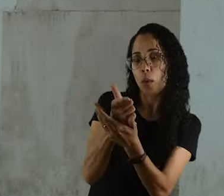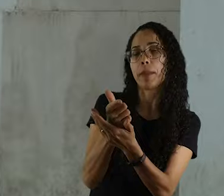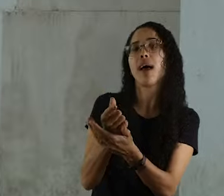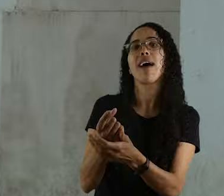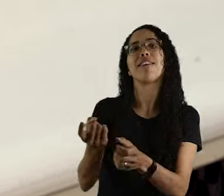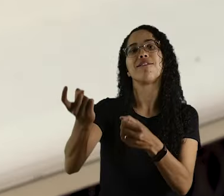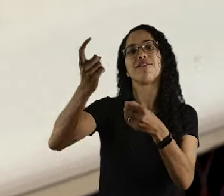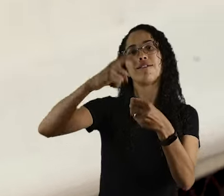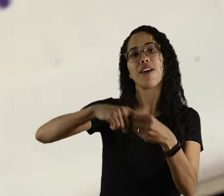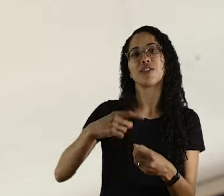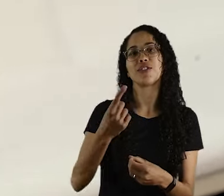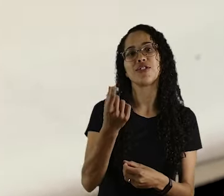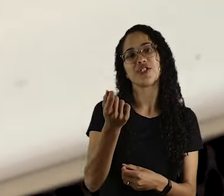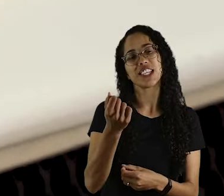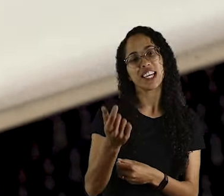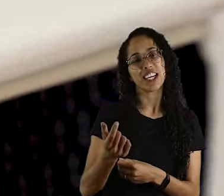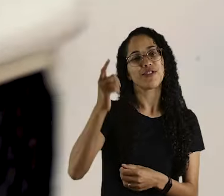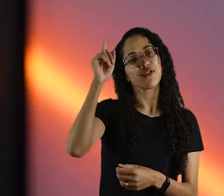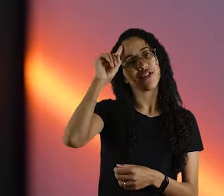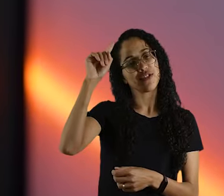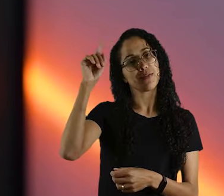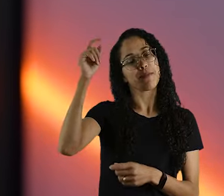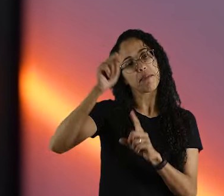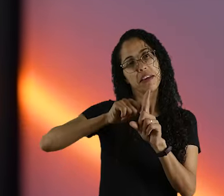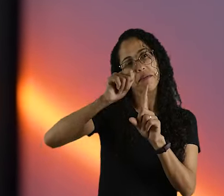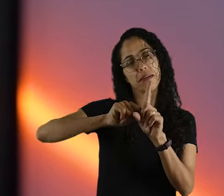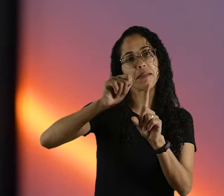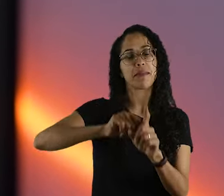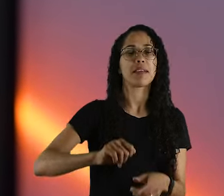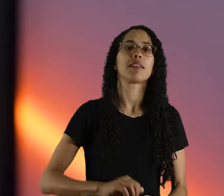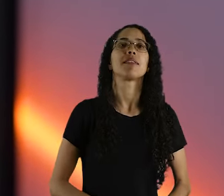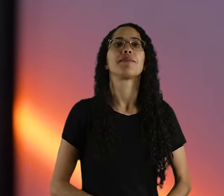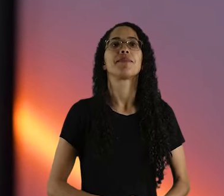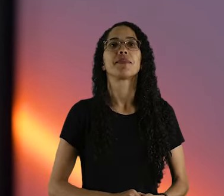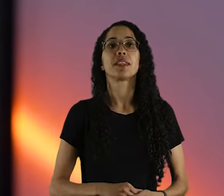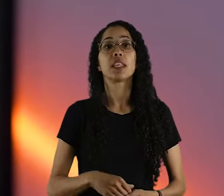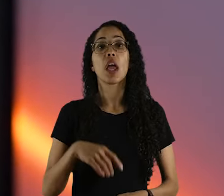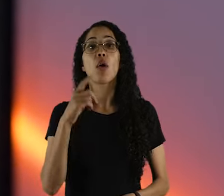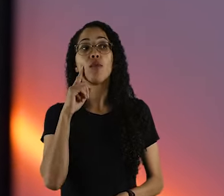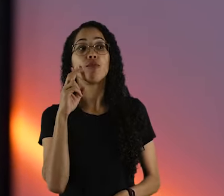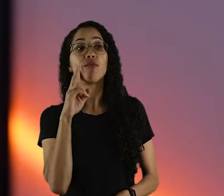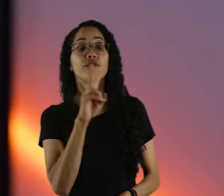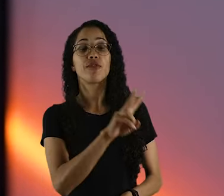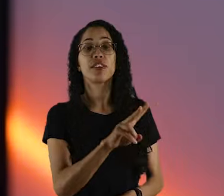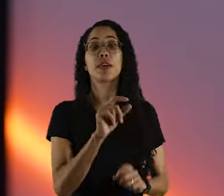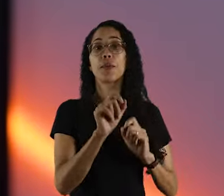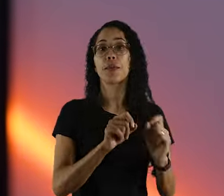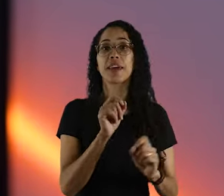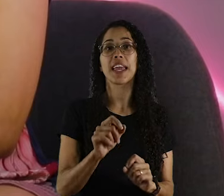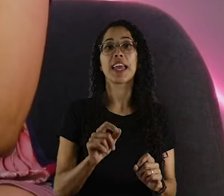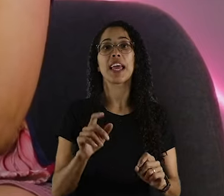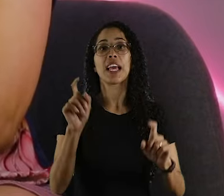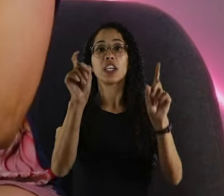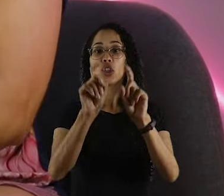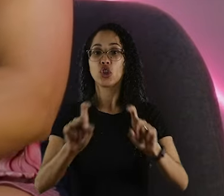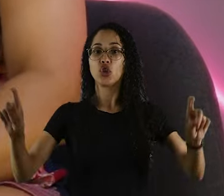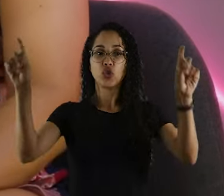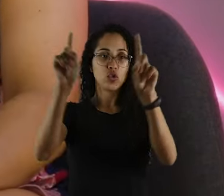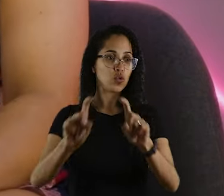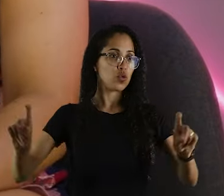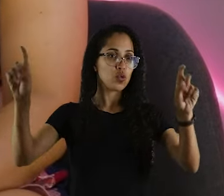Eu tenho visto falar sobre investimentos, você comprar ação de empresas, shoppings, esses